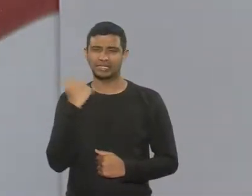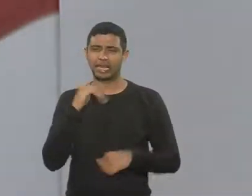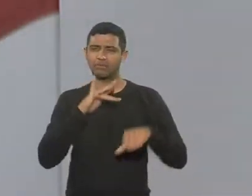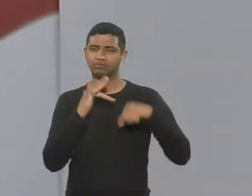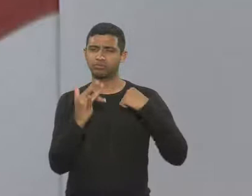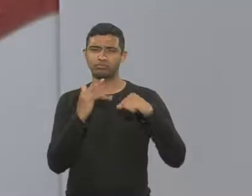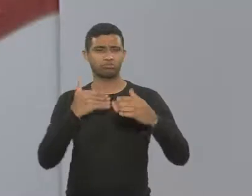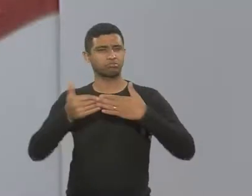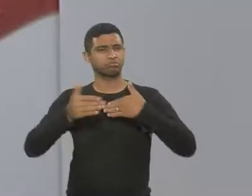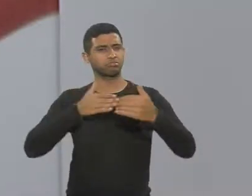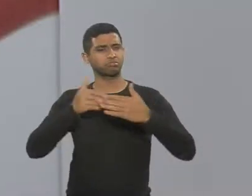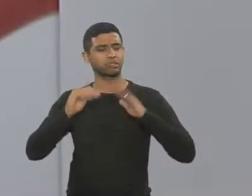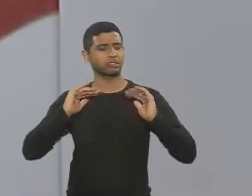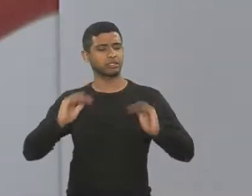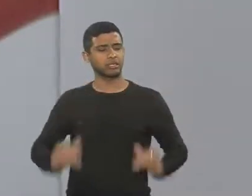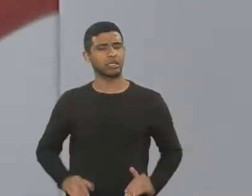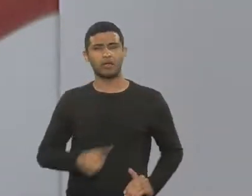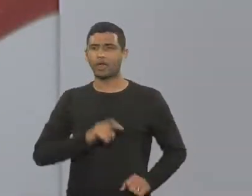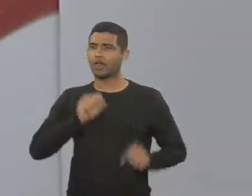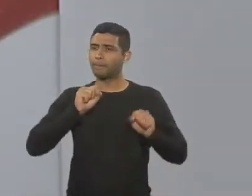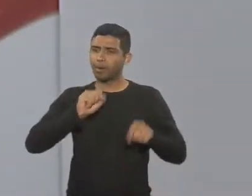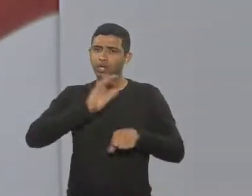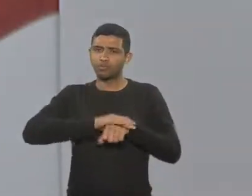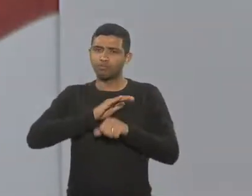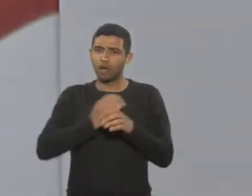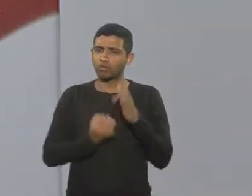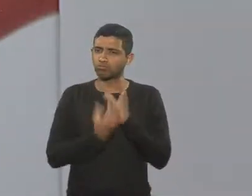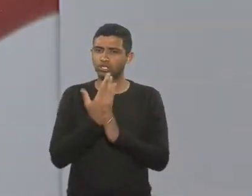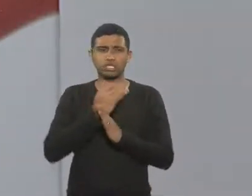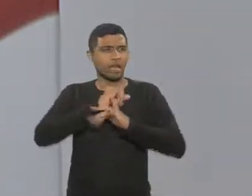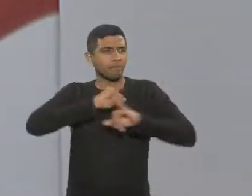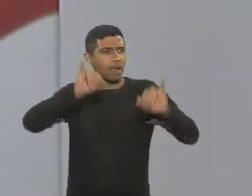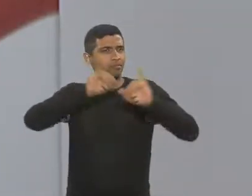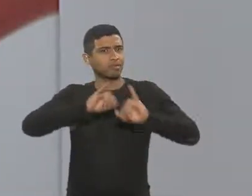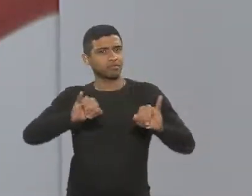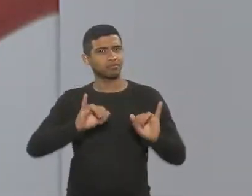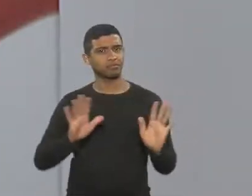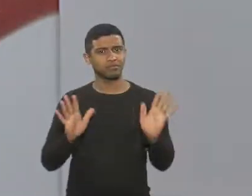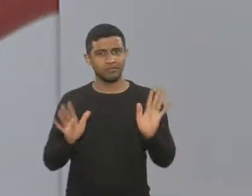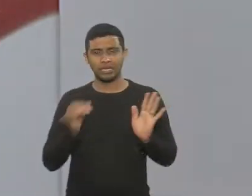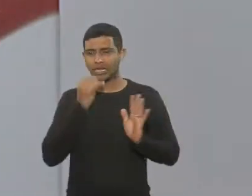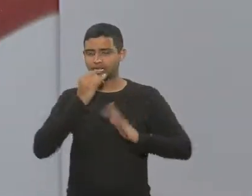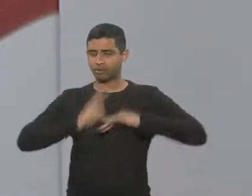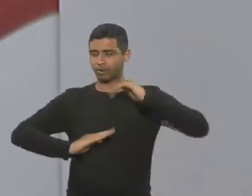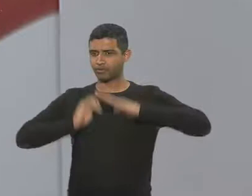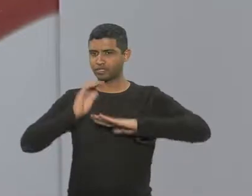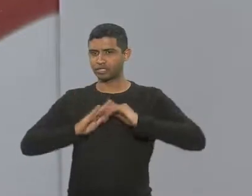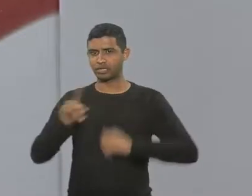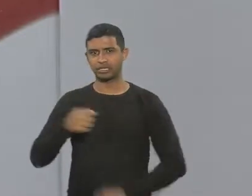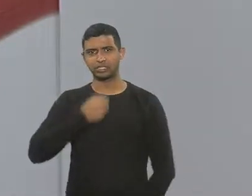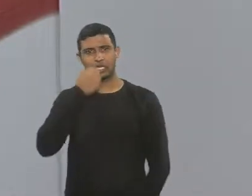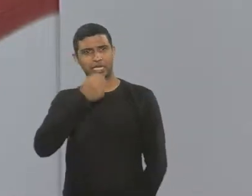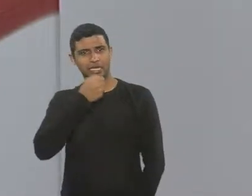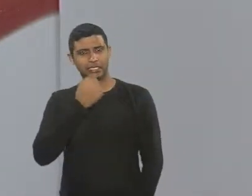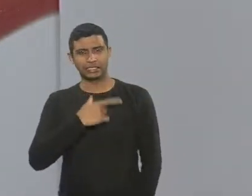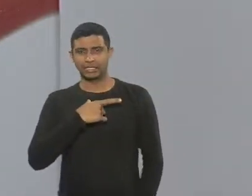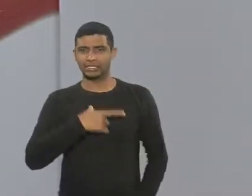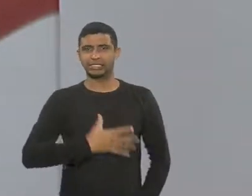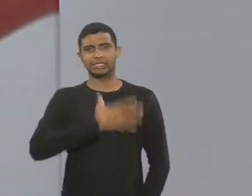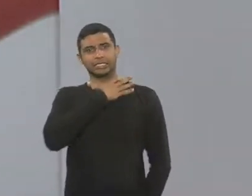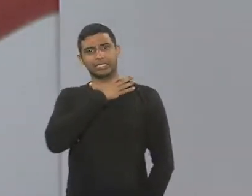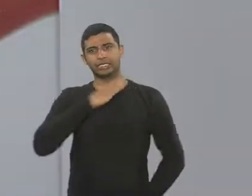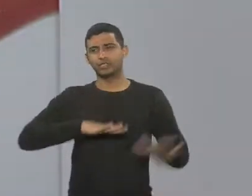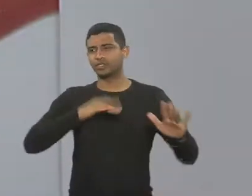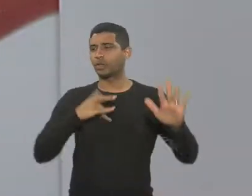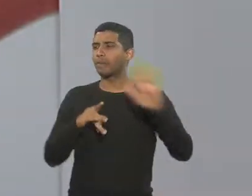sociais, qualquer cidadão é capaz de produzir um conteúdo qualquer, né? Tanto é que, assim, até a própria profissão de jornalista está meio em crise. Às vezes